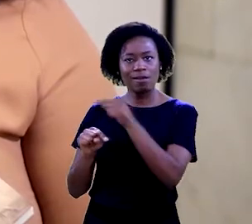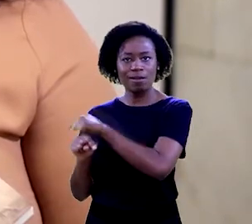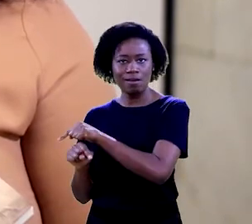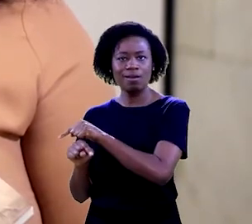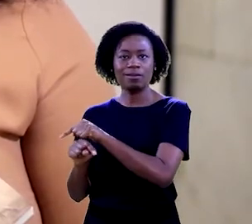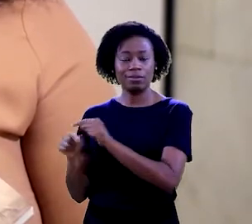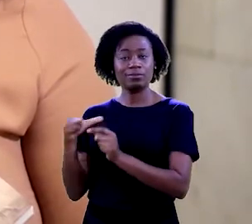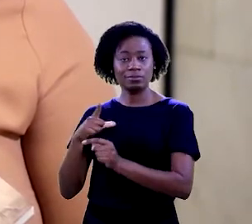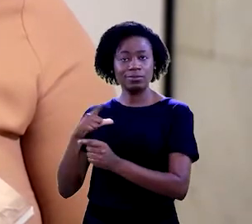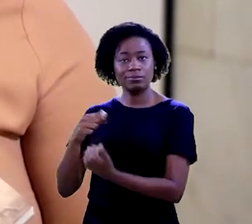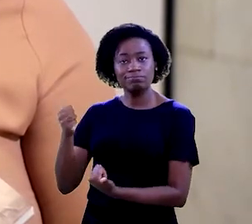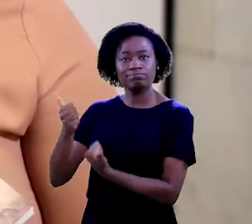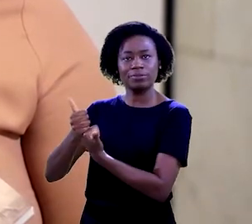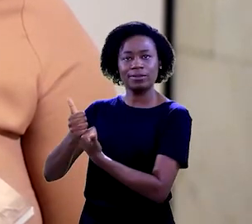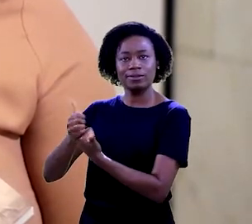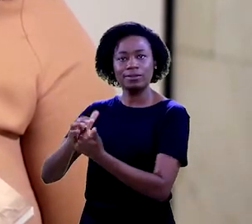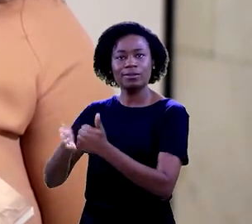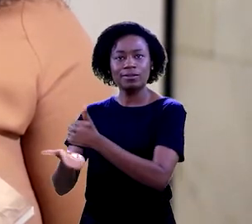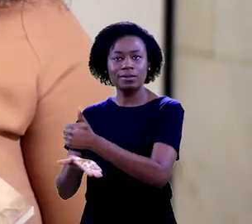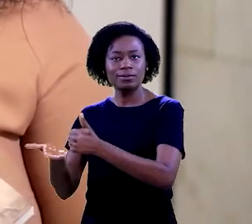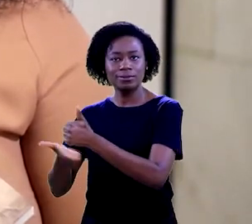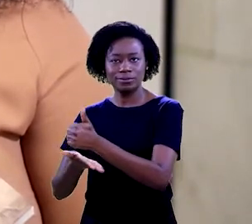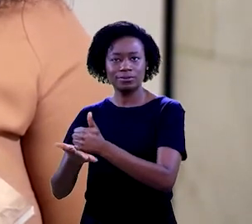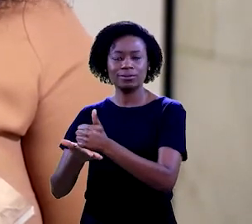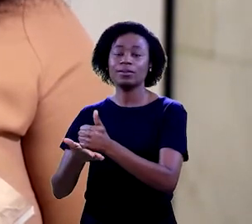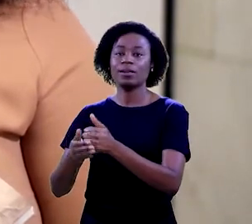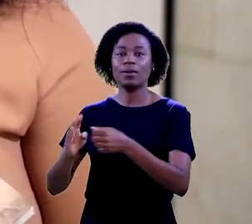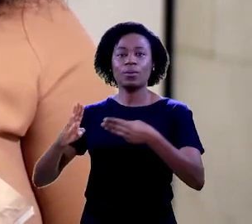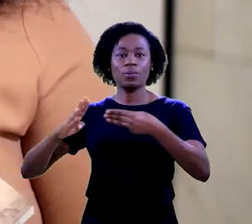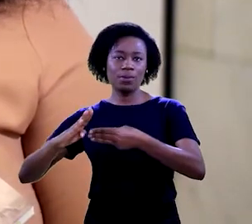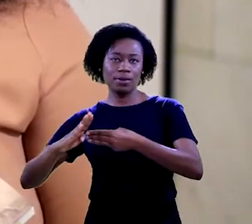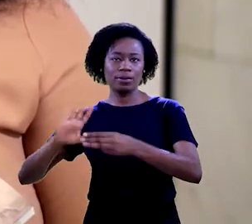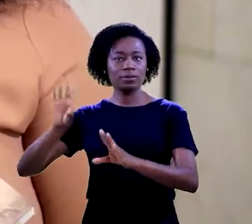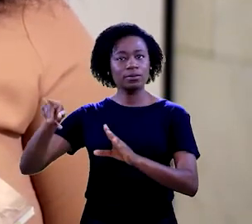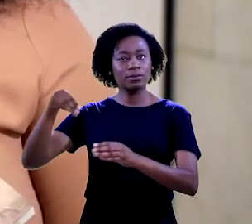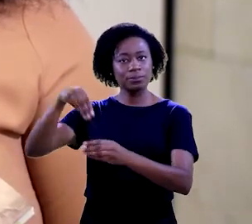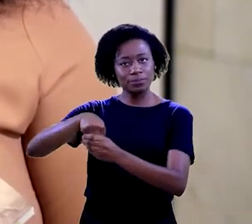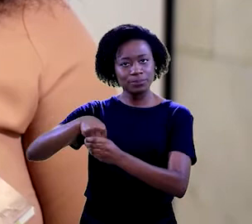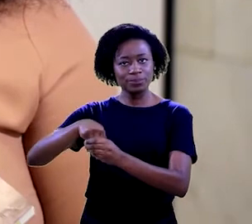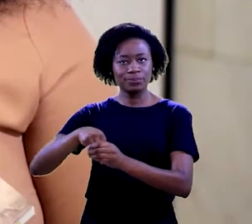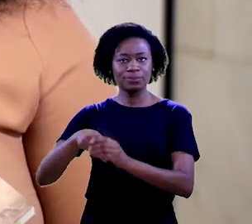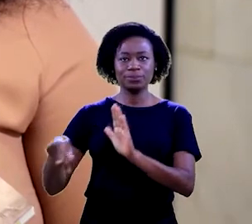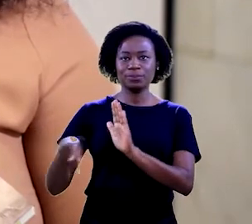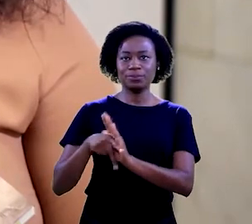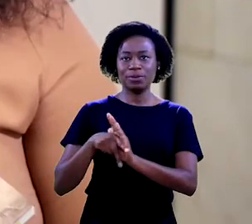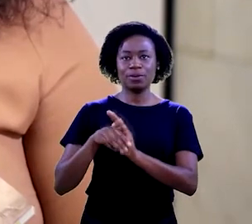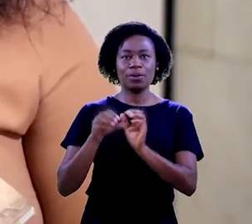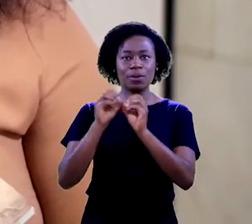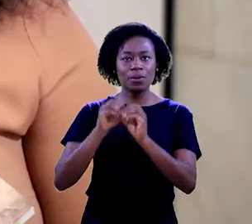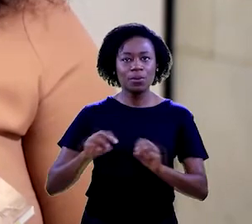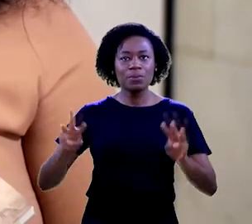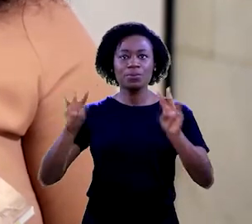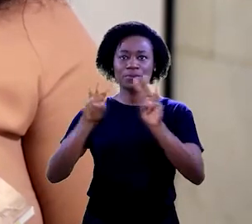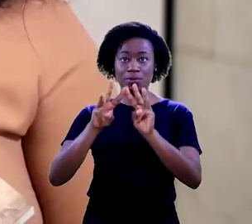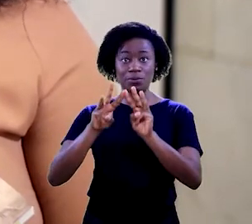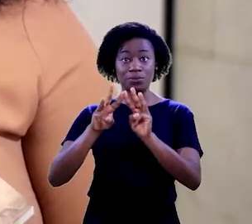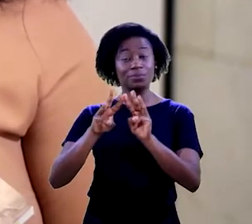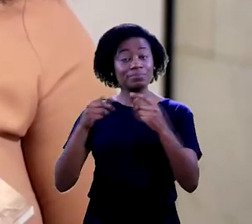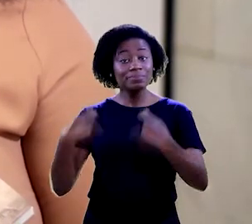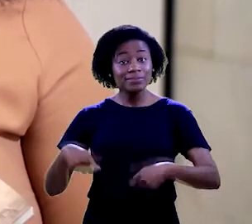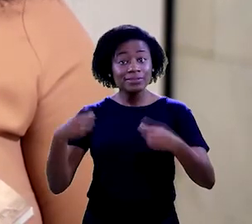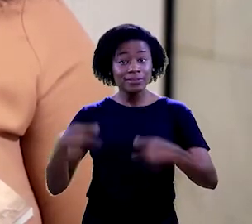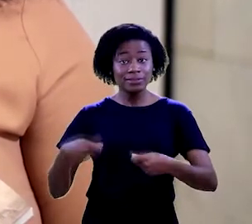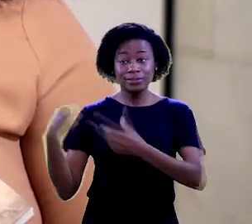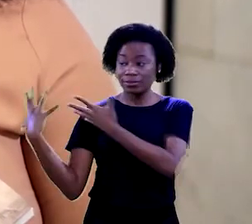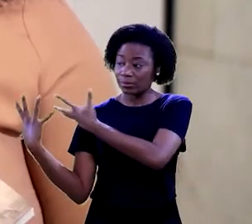é encampado pela Unesco, um dos órgãos da ONU, mas que devia se materializar na